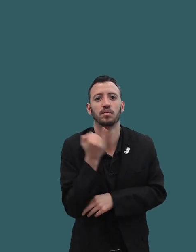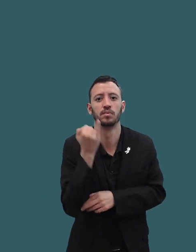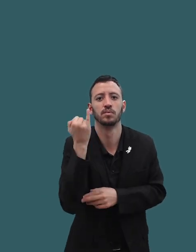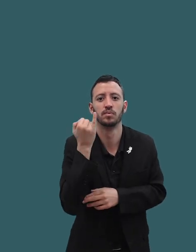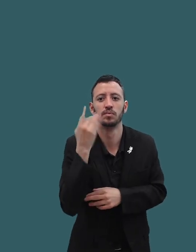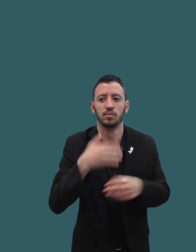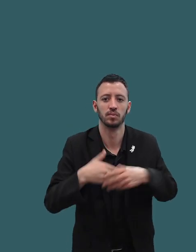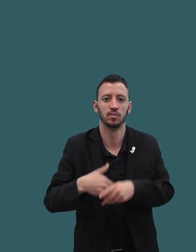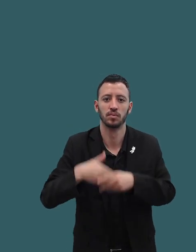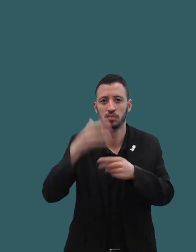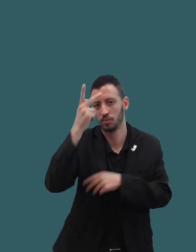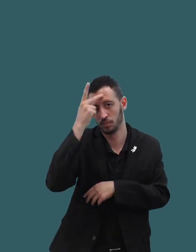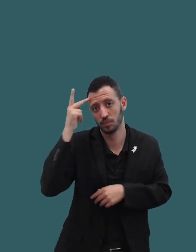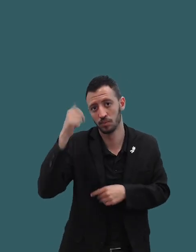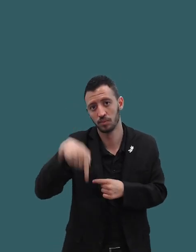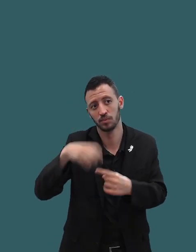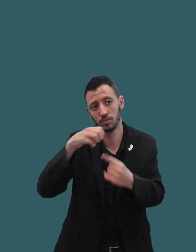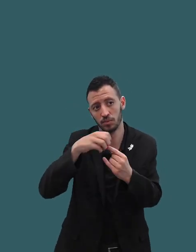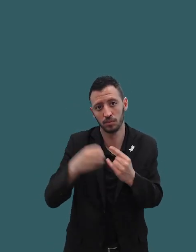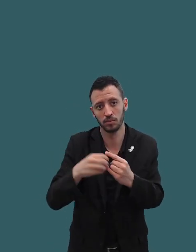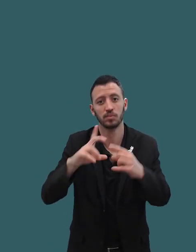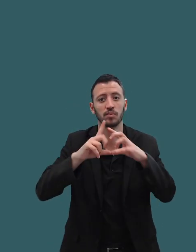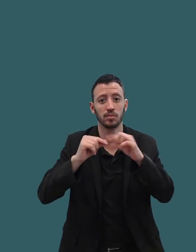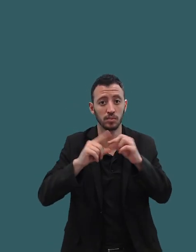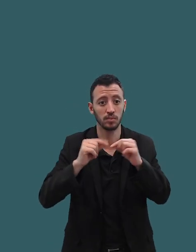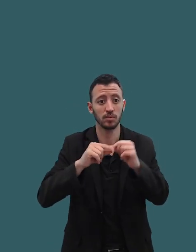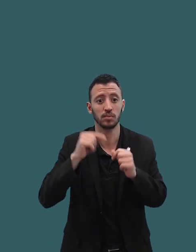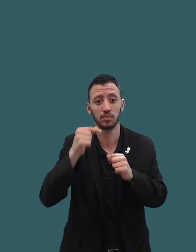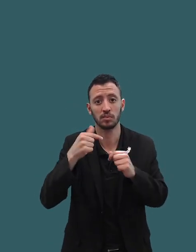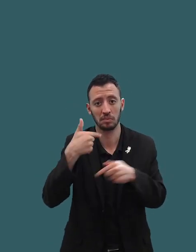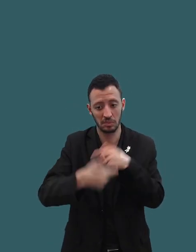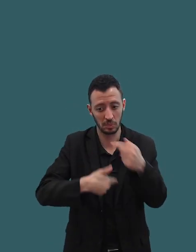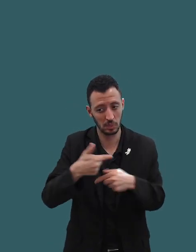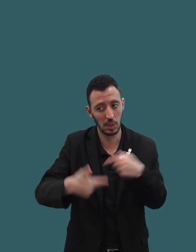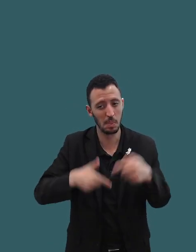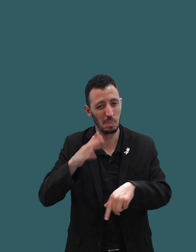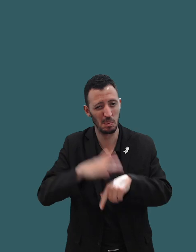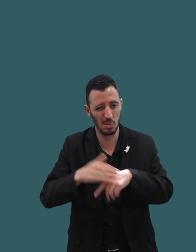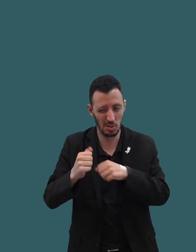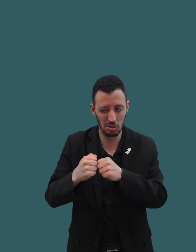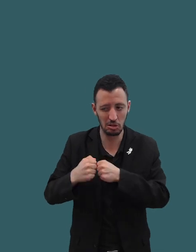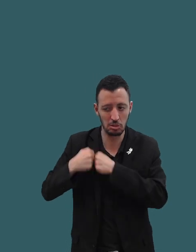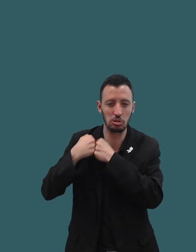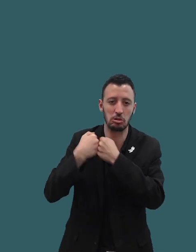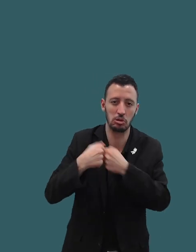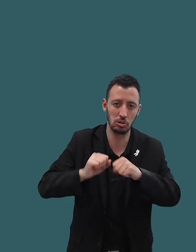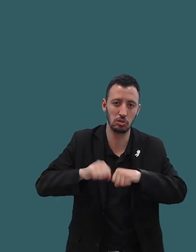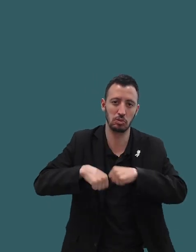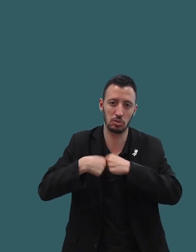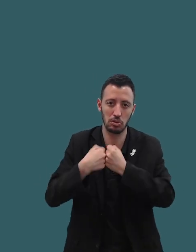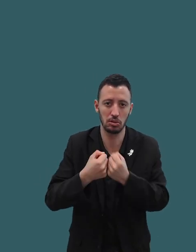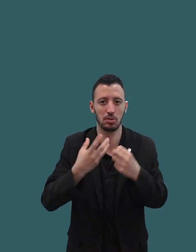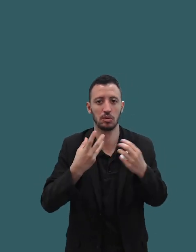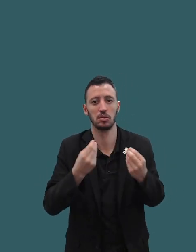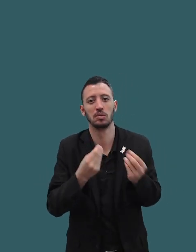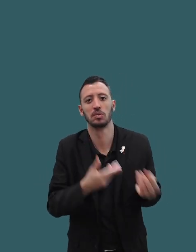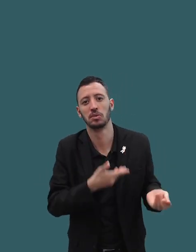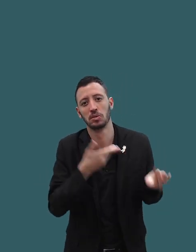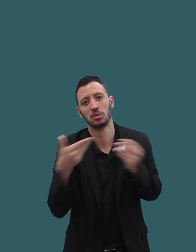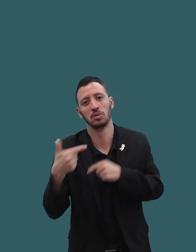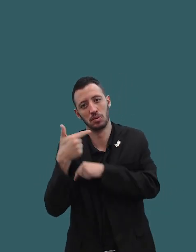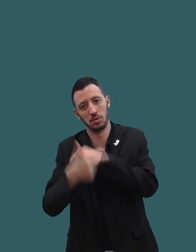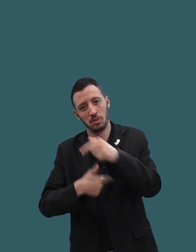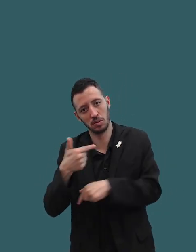isso, é cumprimentar o pessoal aqui da Fiocruz Brasília, que carrega o piano, tem que carregar o piano, leva, né,